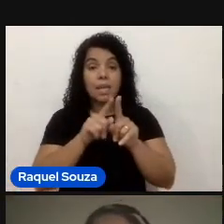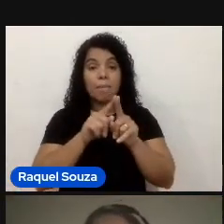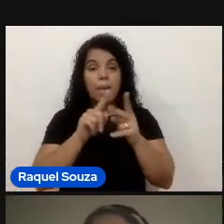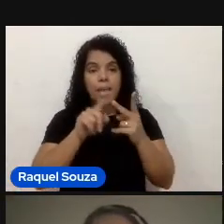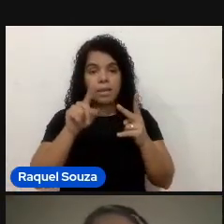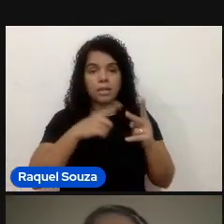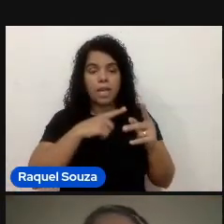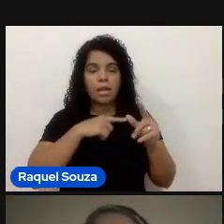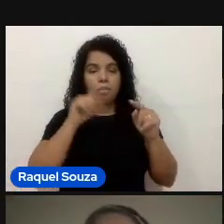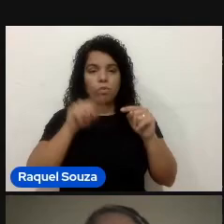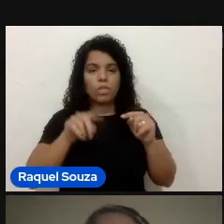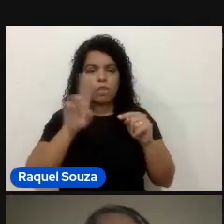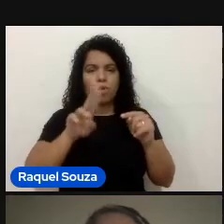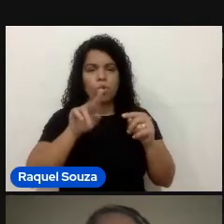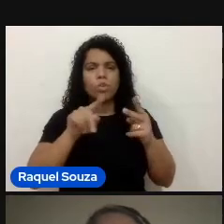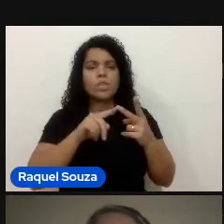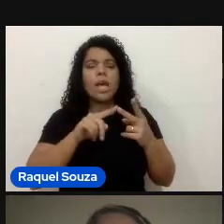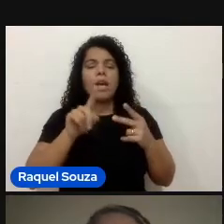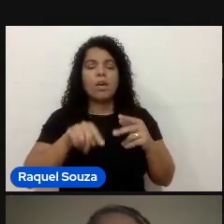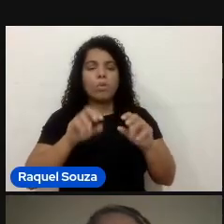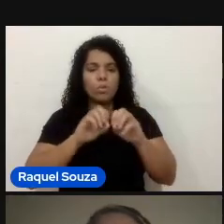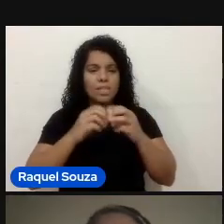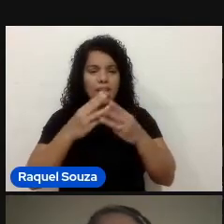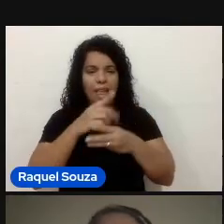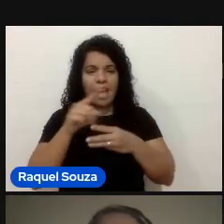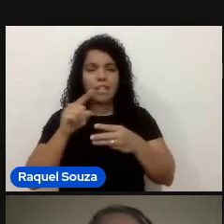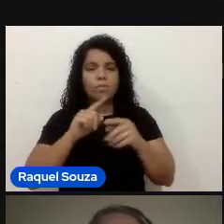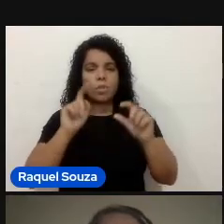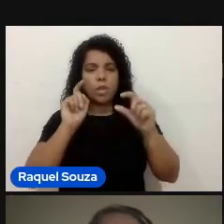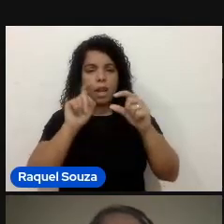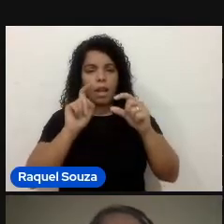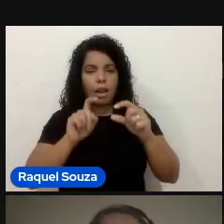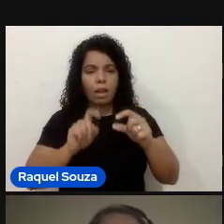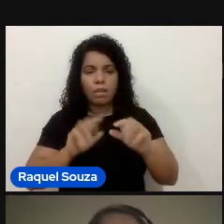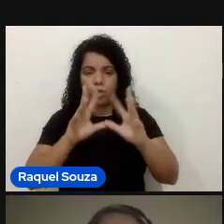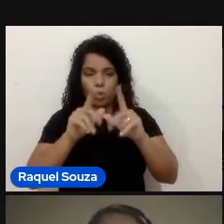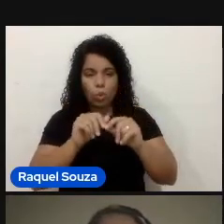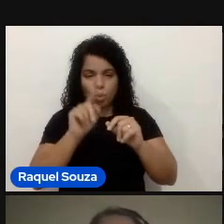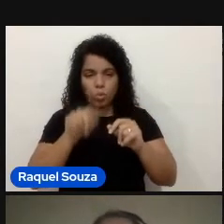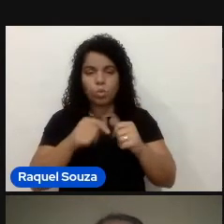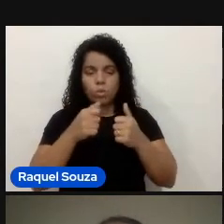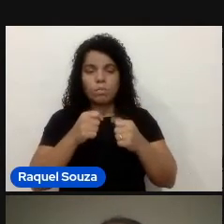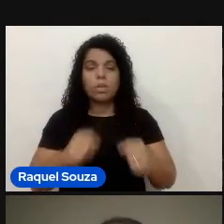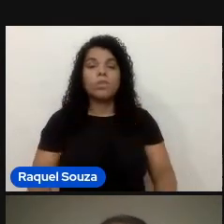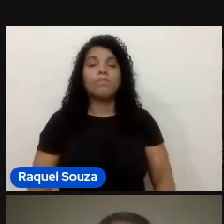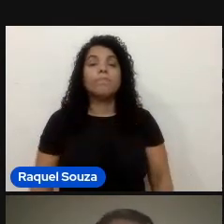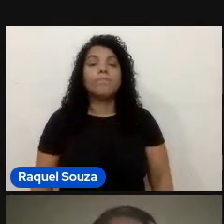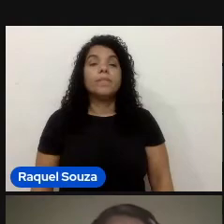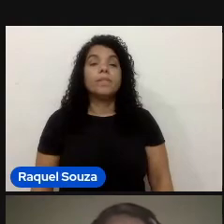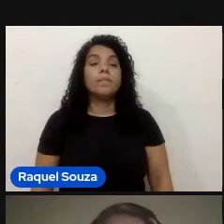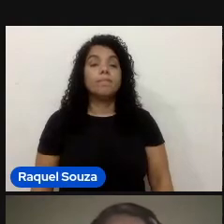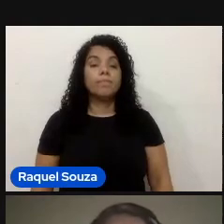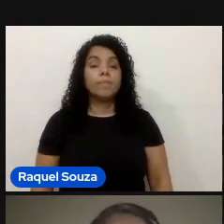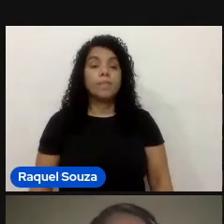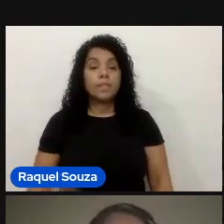disponibilizarem os slides, vocês vão poder clicar em tudo isso aí. Deixa eu contextualizar